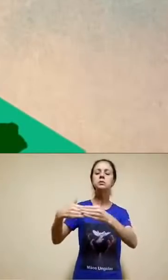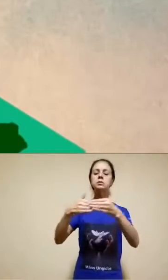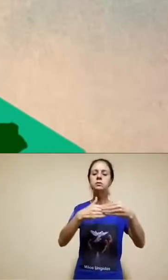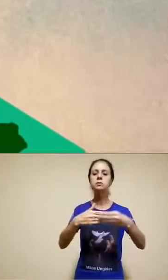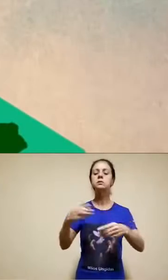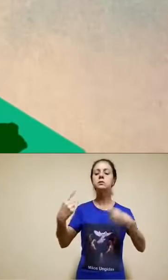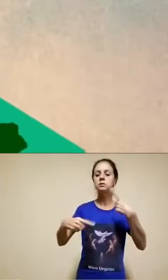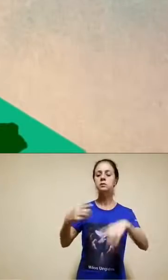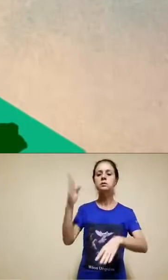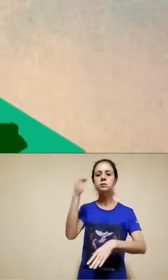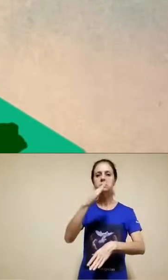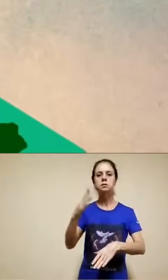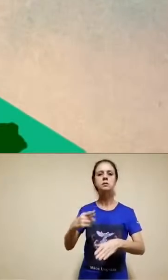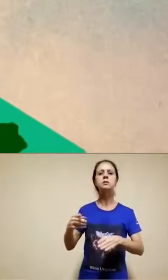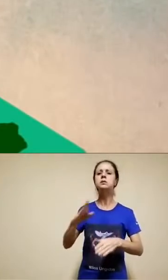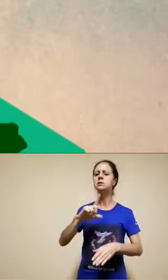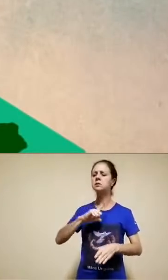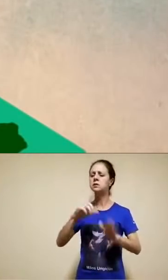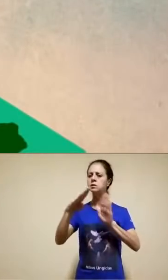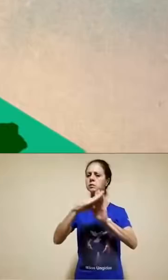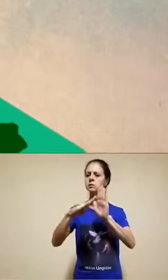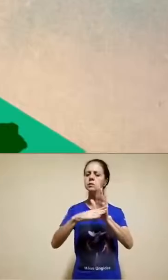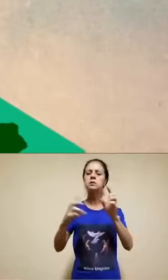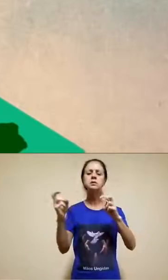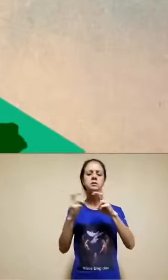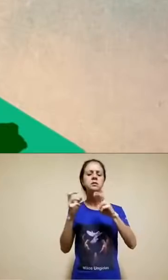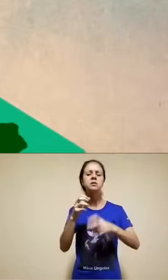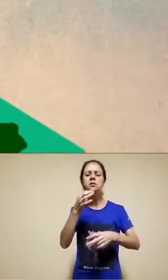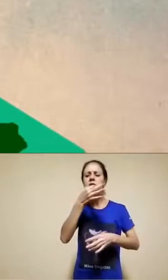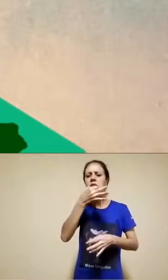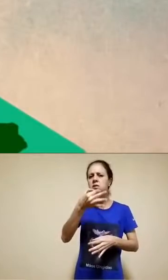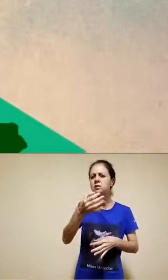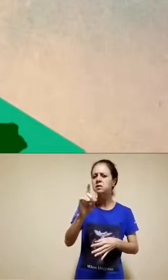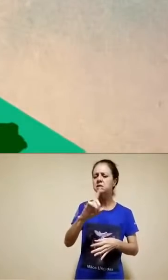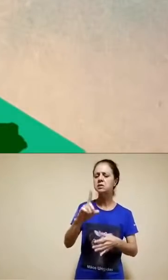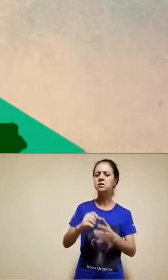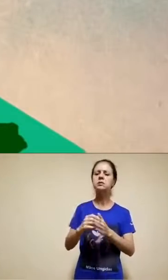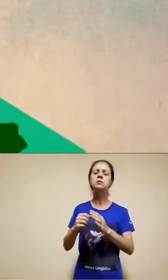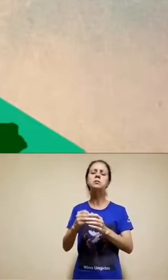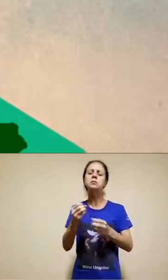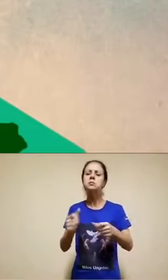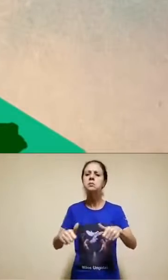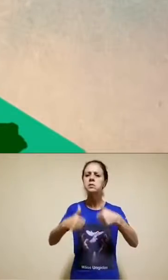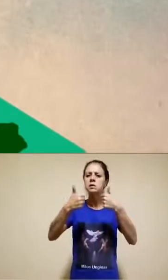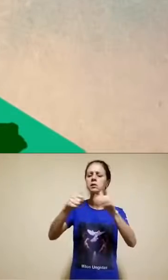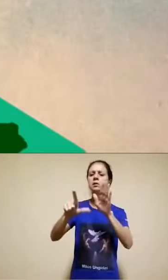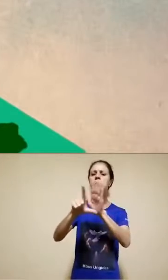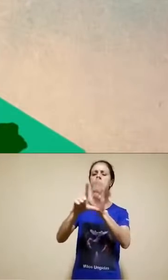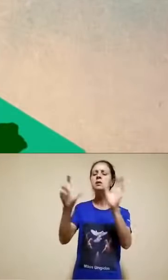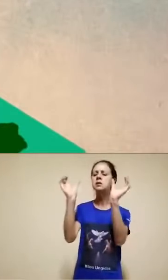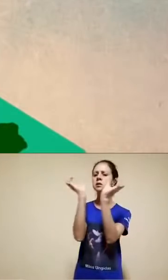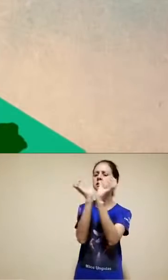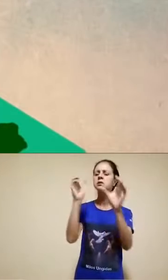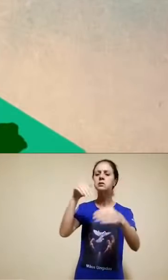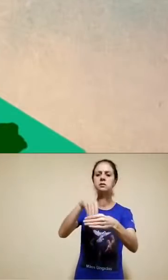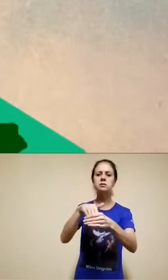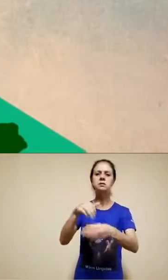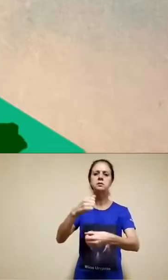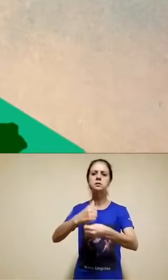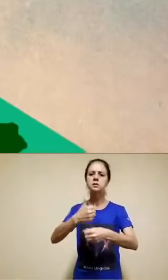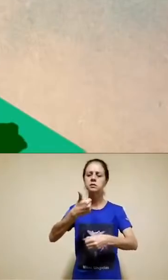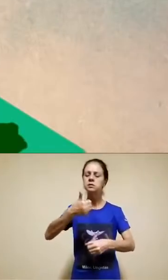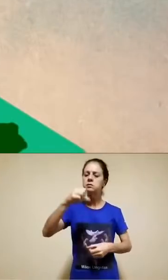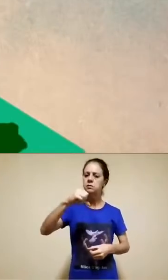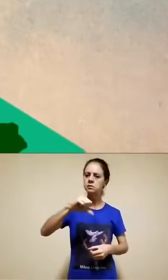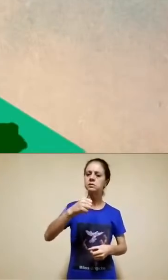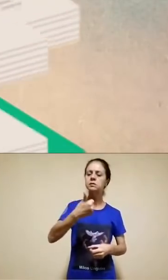virou pauta de discussão. O que não faltam são sugestões para melhorar a legislação eleitoral. Desde 1991,